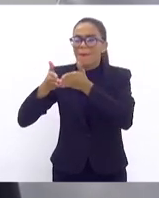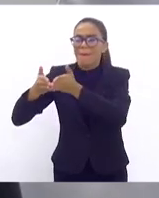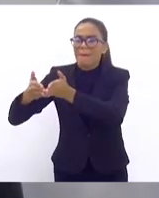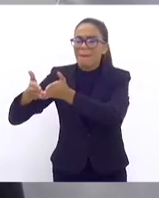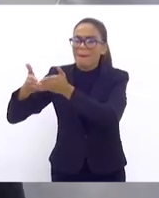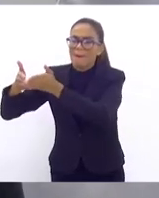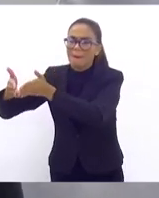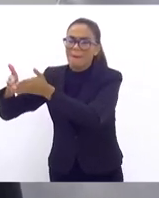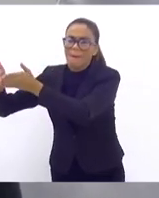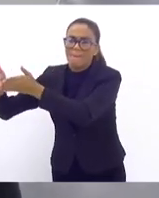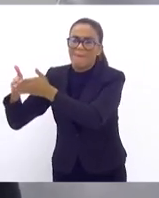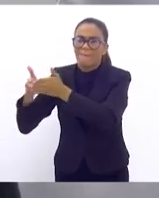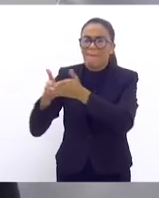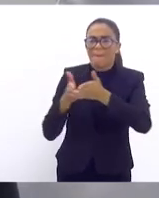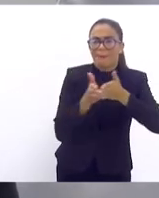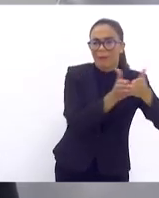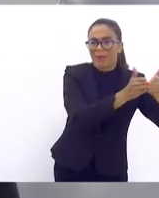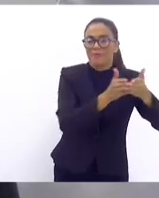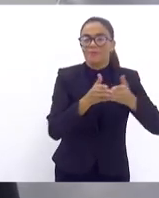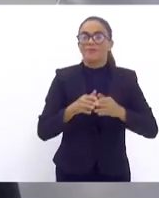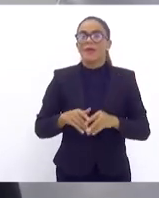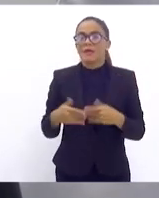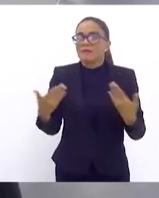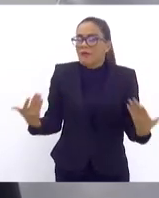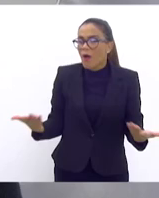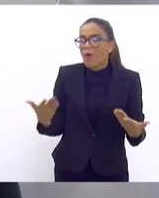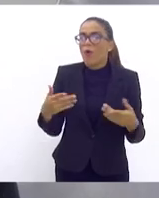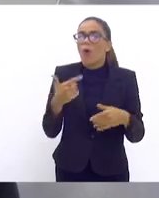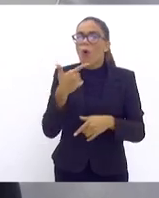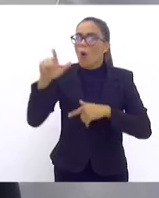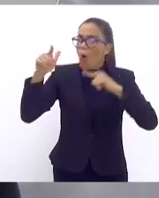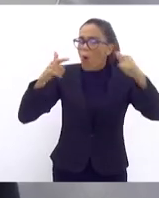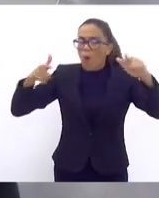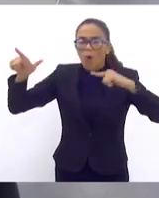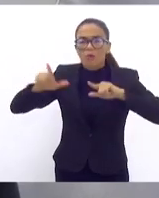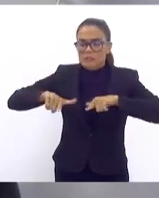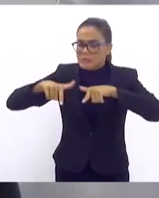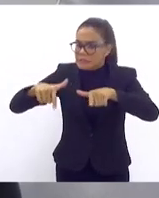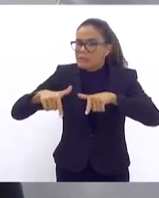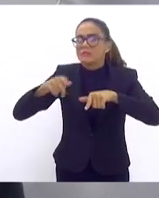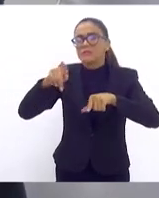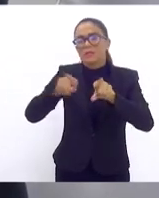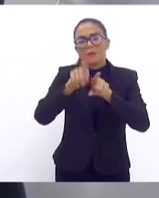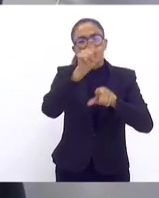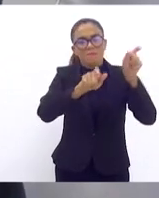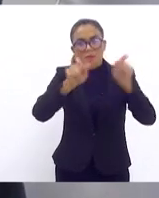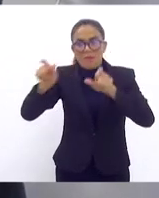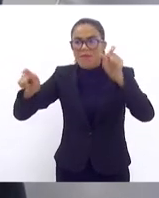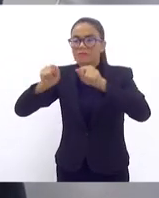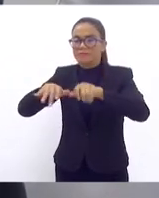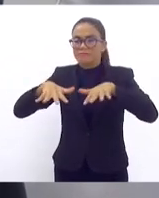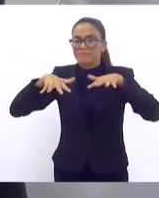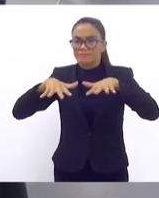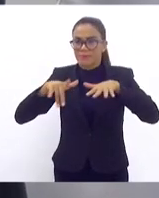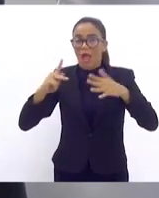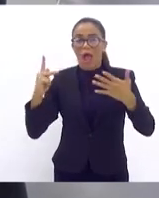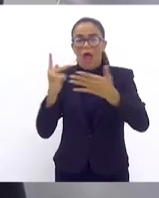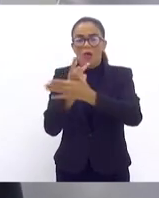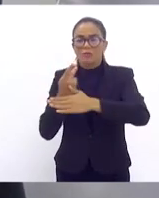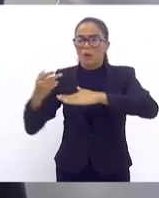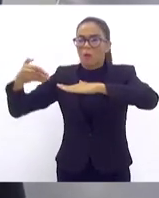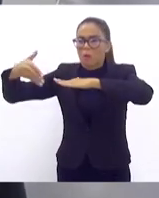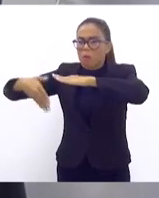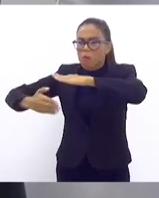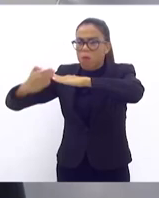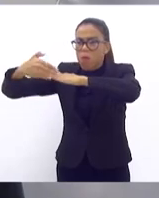do debate. Esse projeto também vem à luz, assim como outras iniciativas de outros parlamentares, que após aquele incidente, algumas dezenas